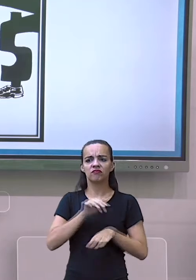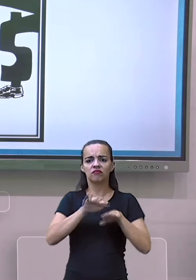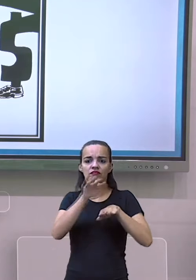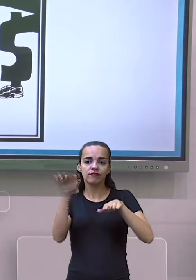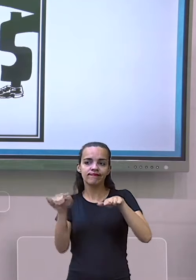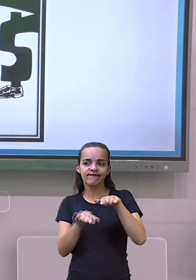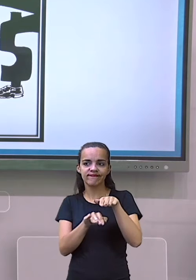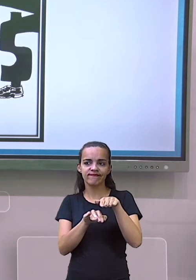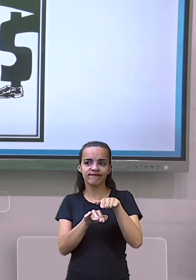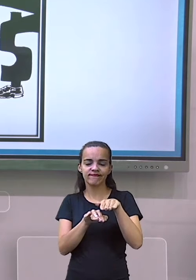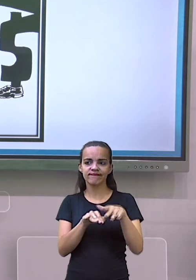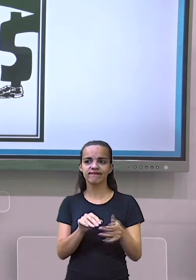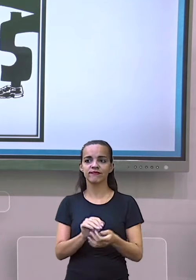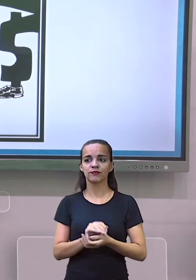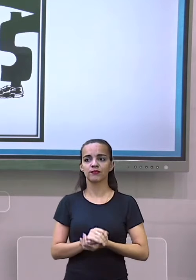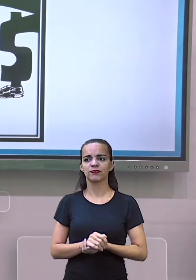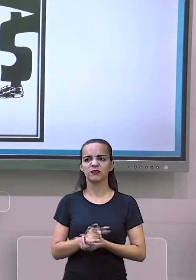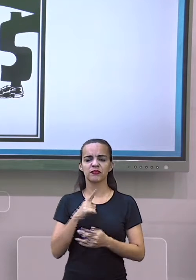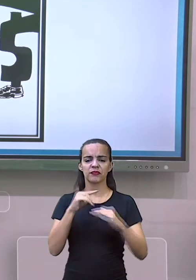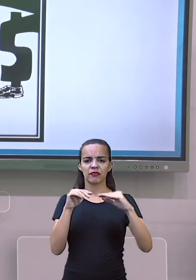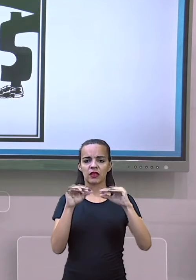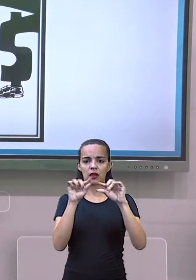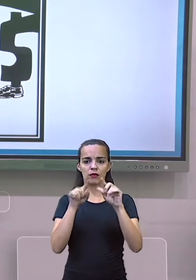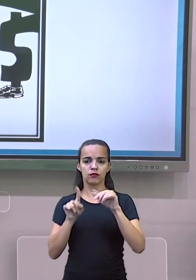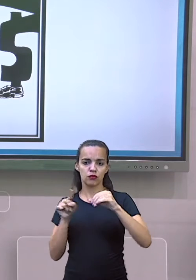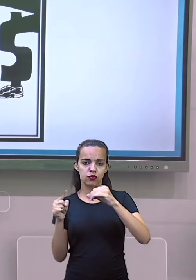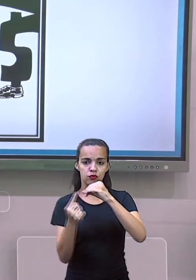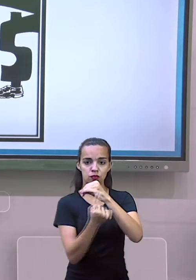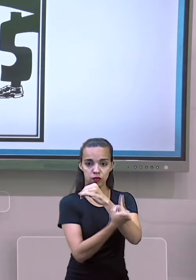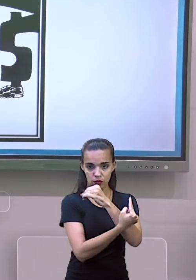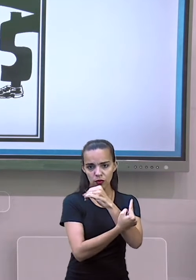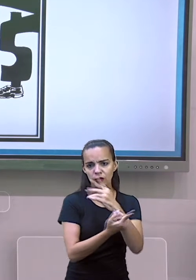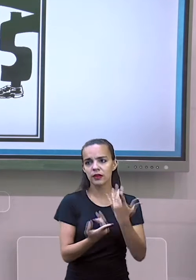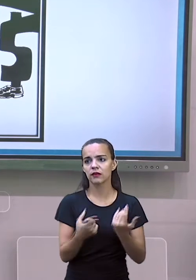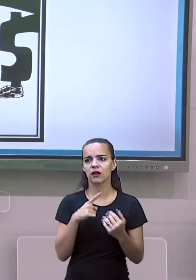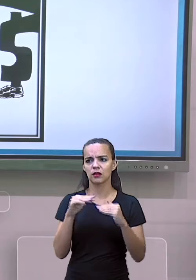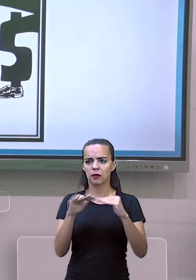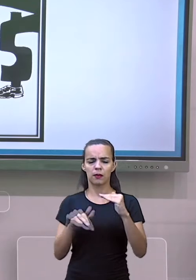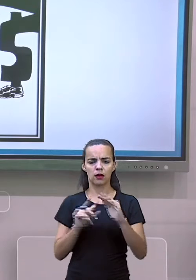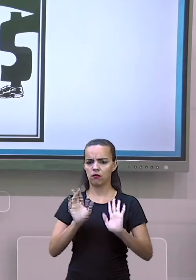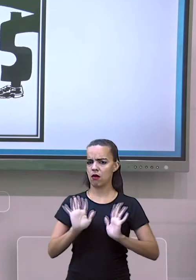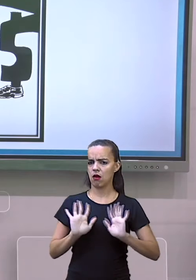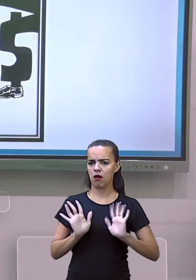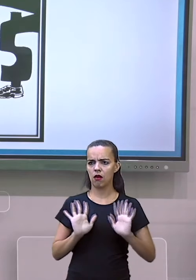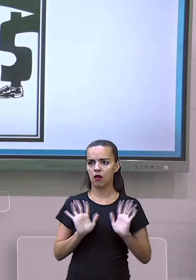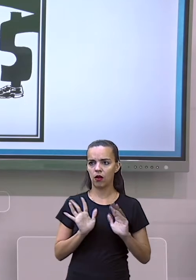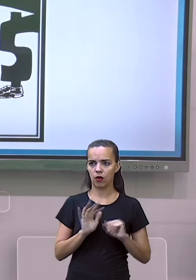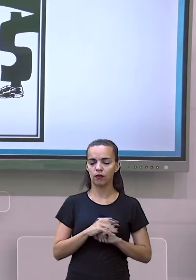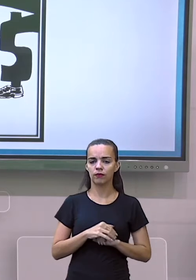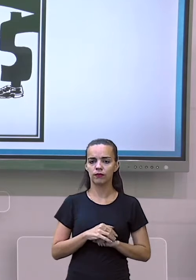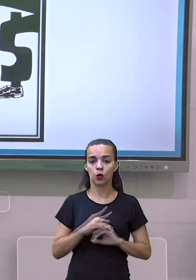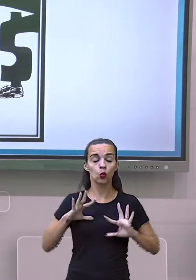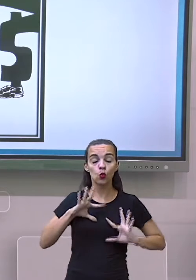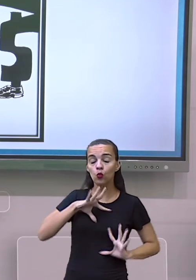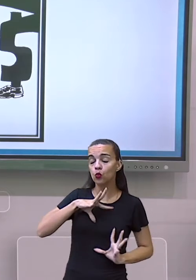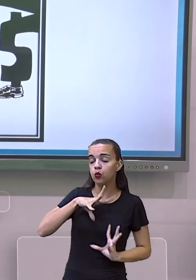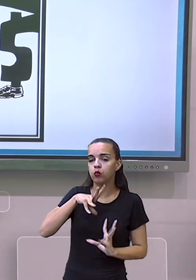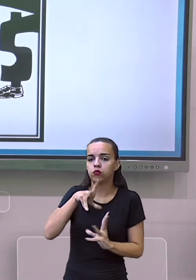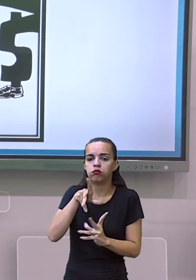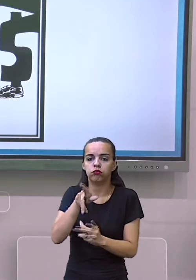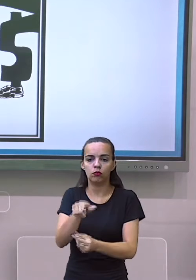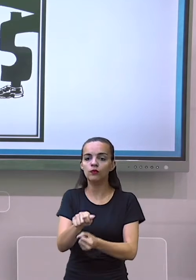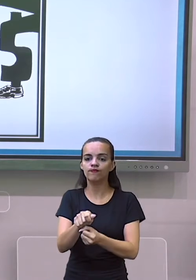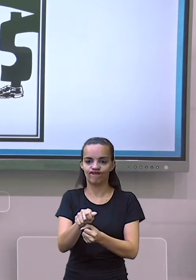abaixo do Equador, seja no hemisfério sul. Não, são todos. Isso em todos